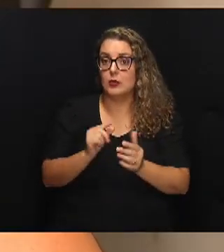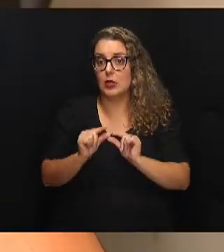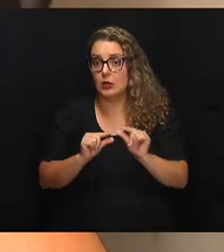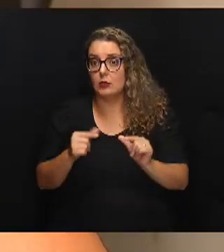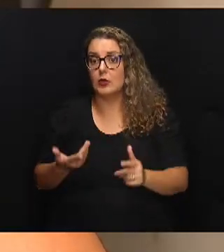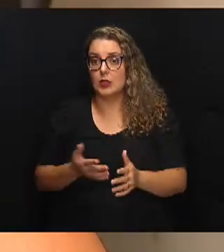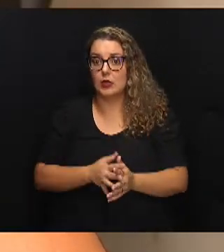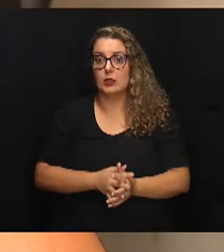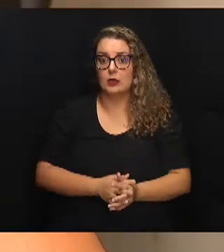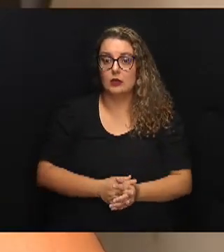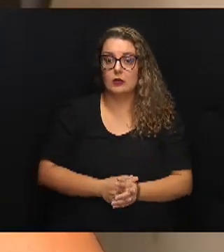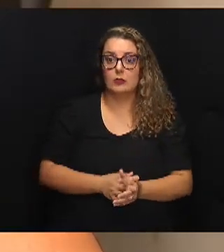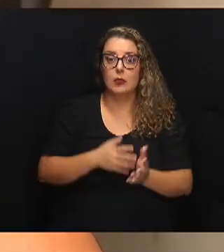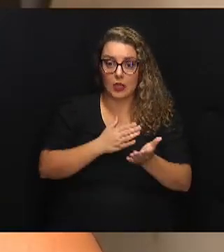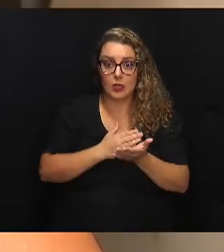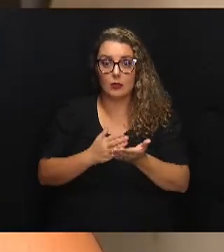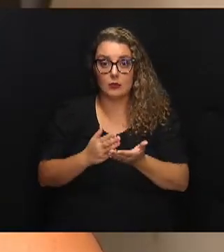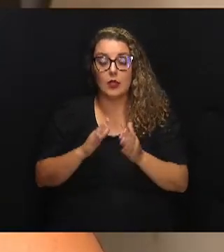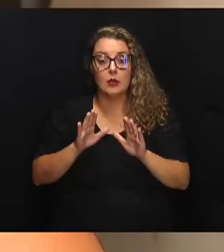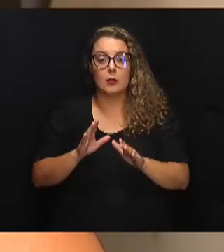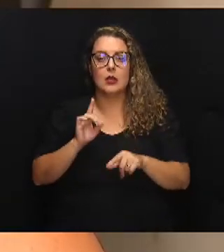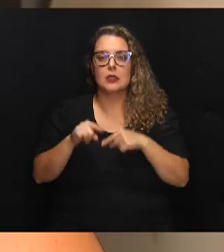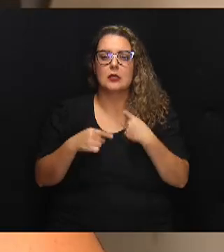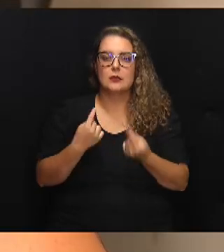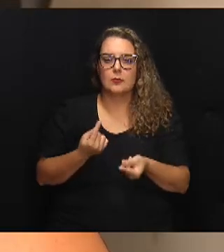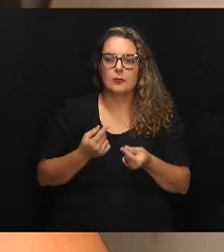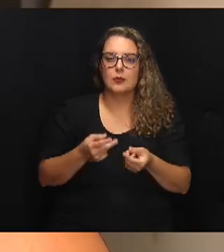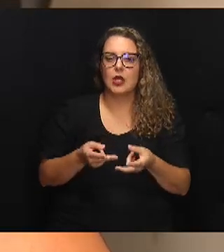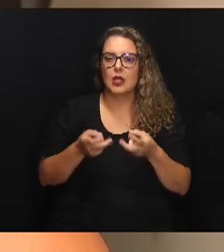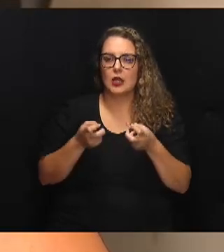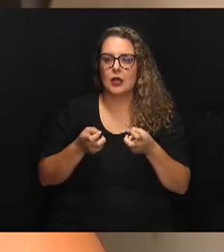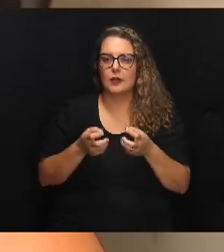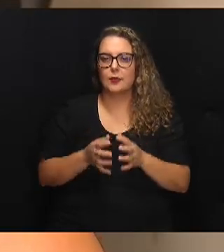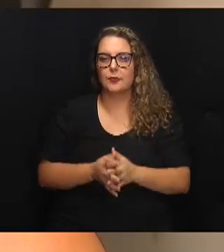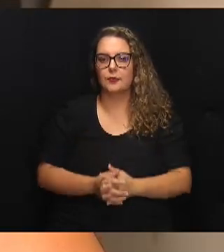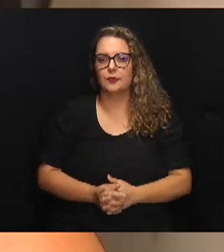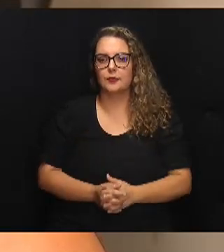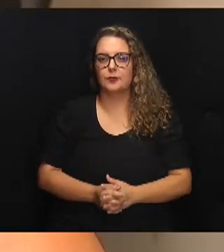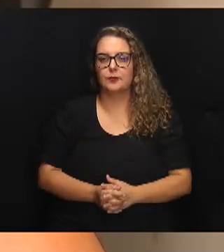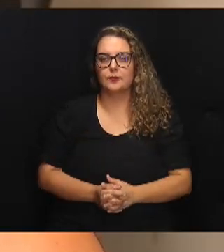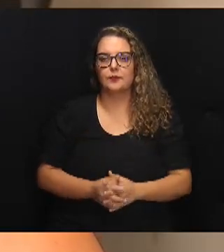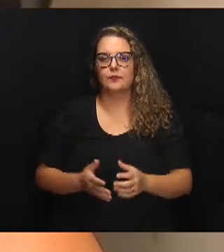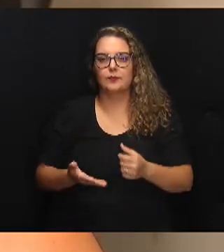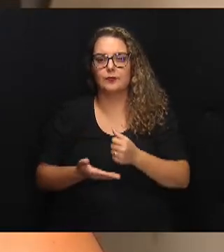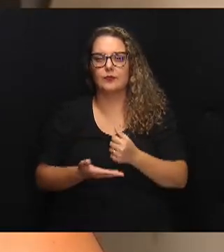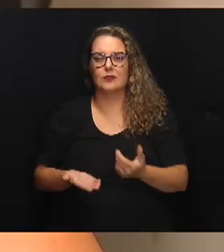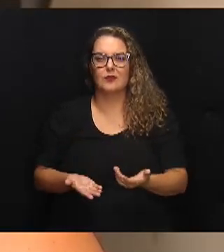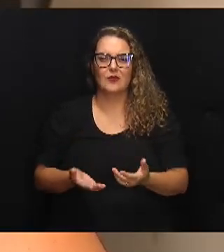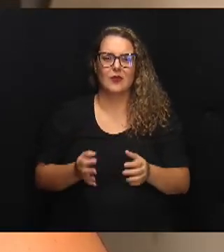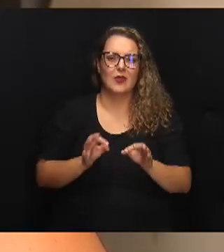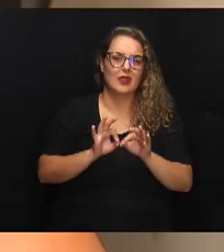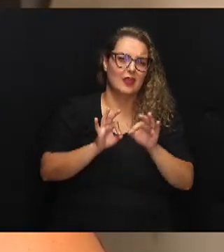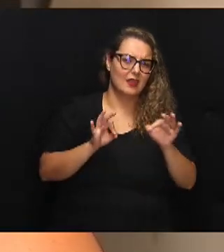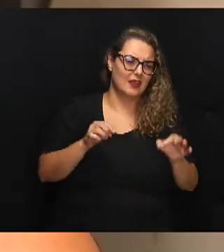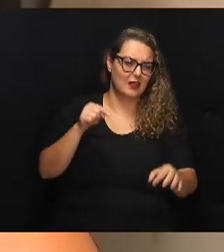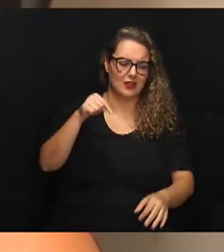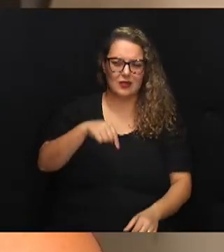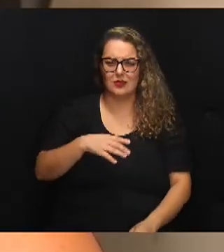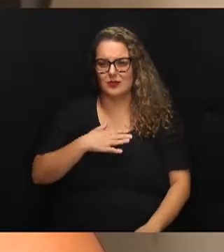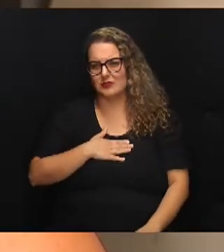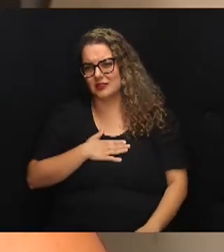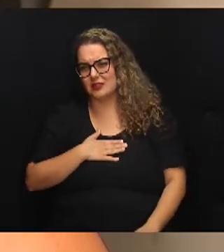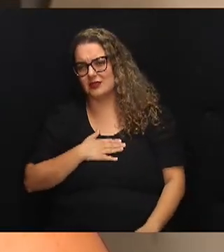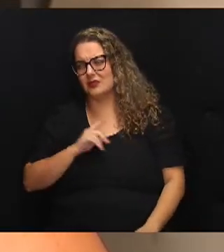poucos, bem iniciante. Mas depois percebemos que tinha a essência de, é longe para mim aqui,